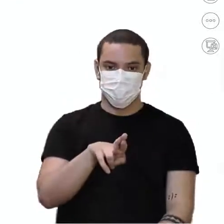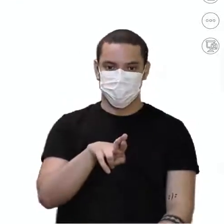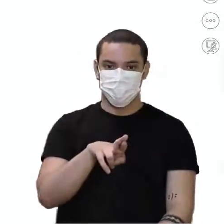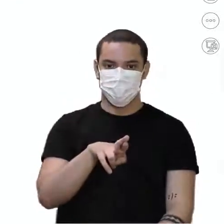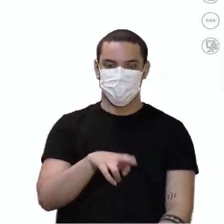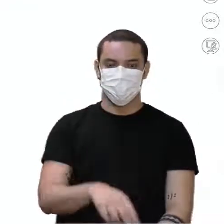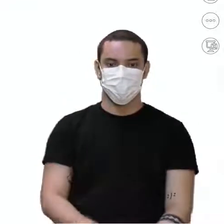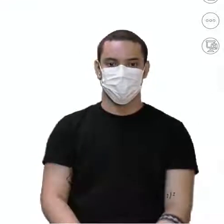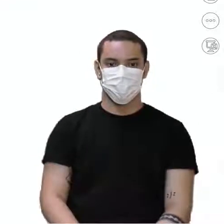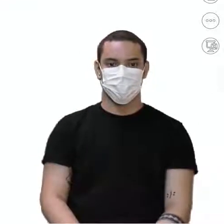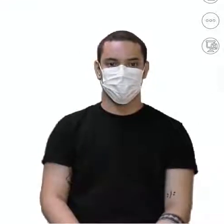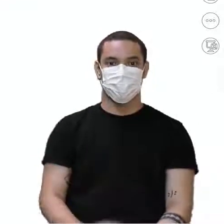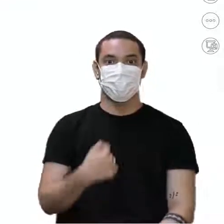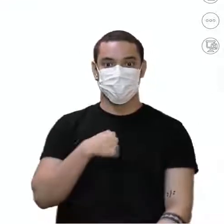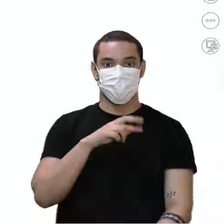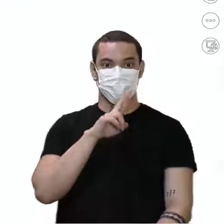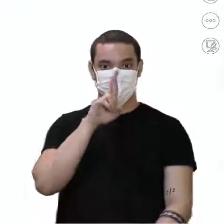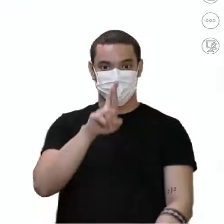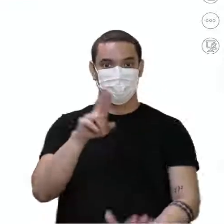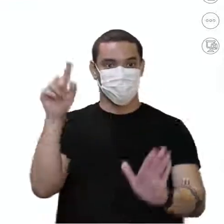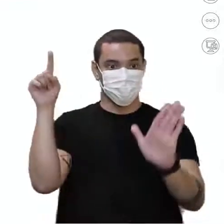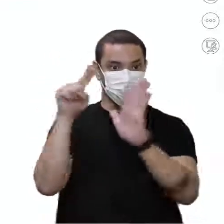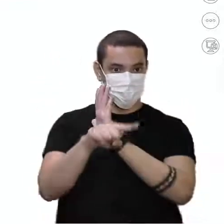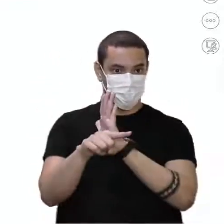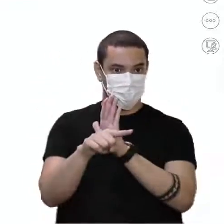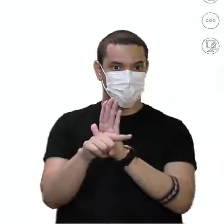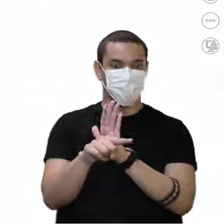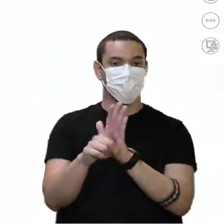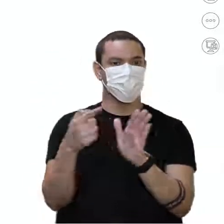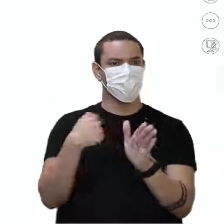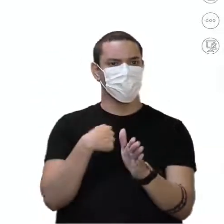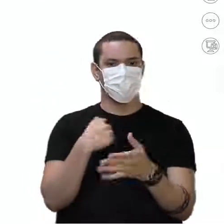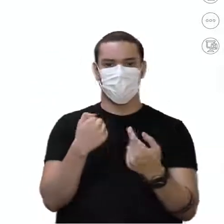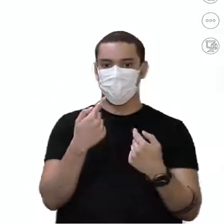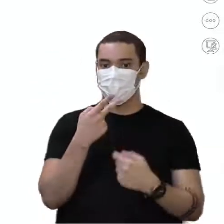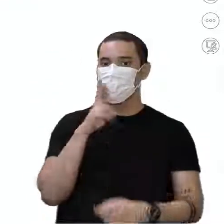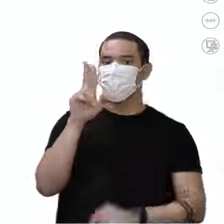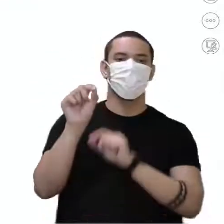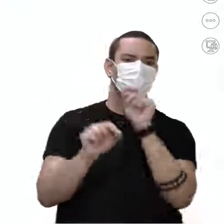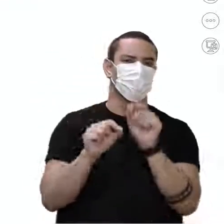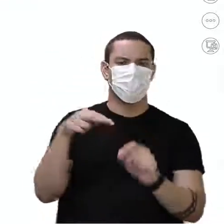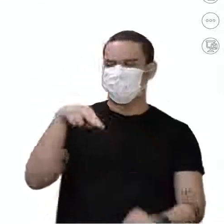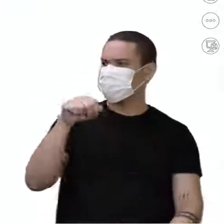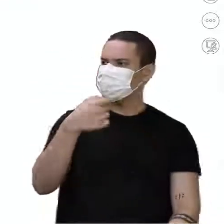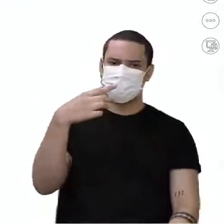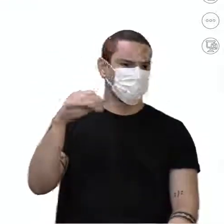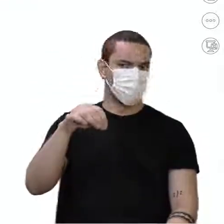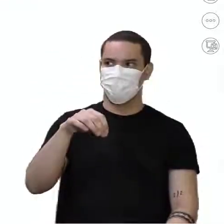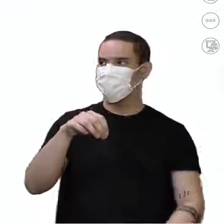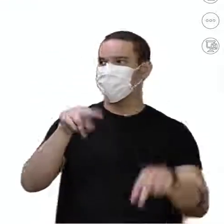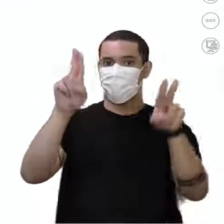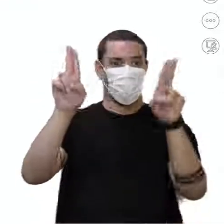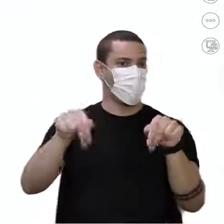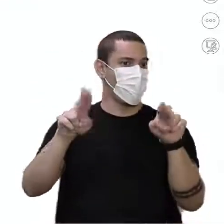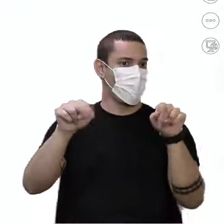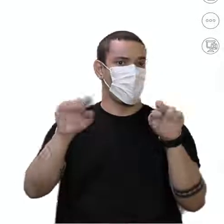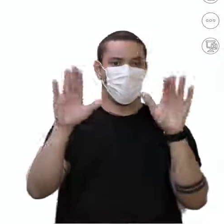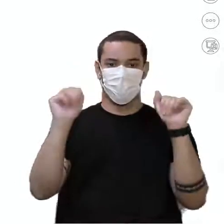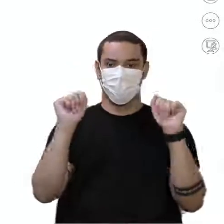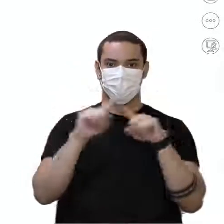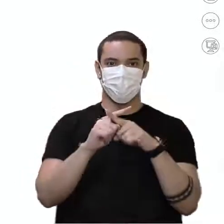muito doido. Se eu respondesse essa pergunta, eu diria no, never, but I'm lying,